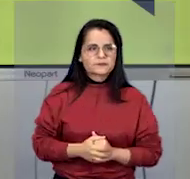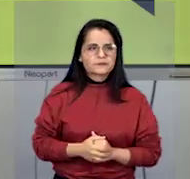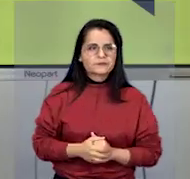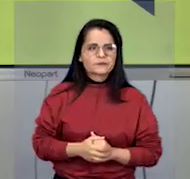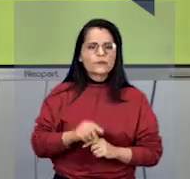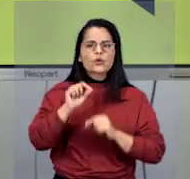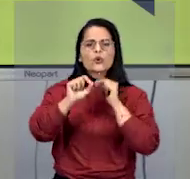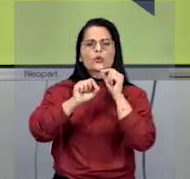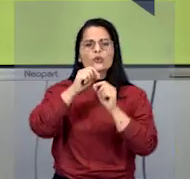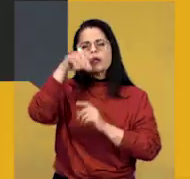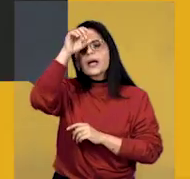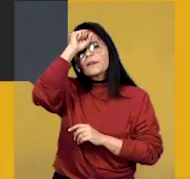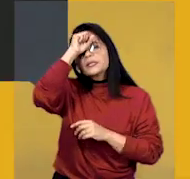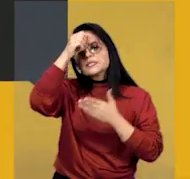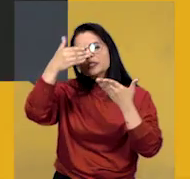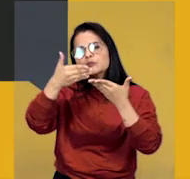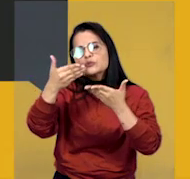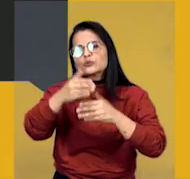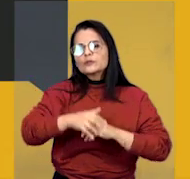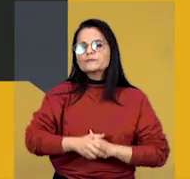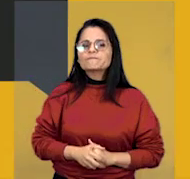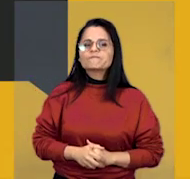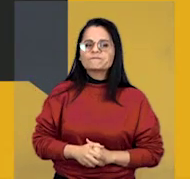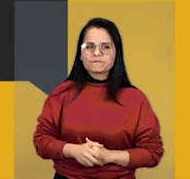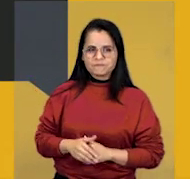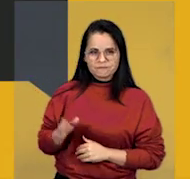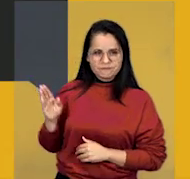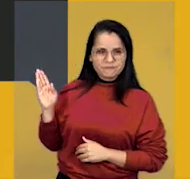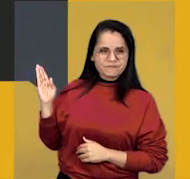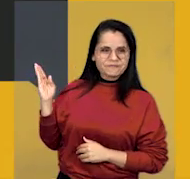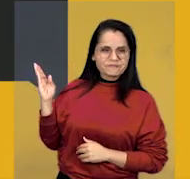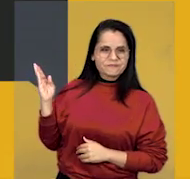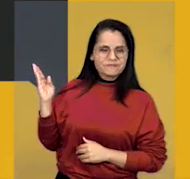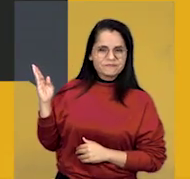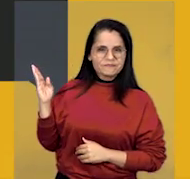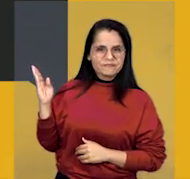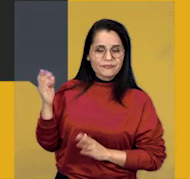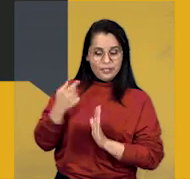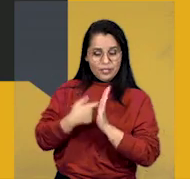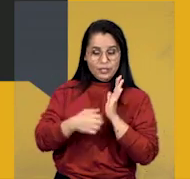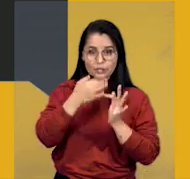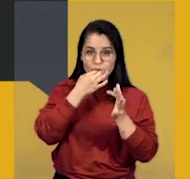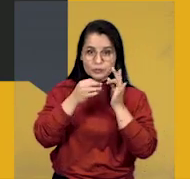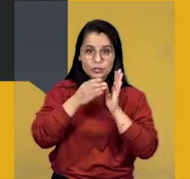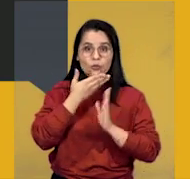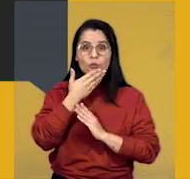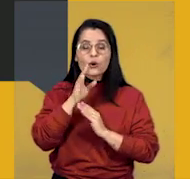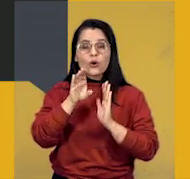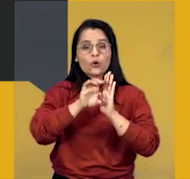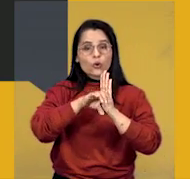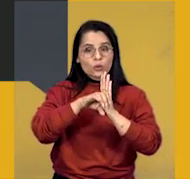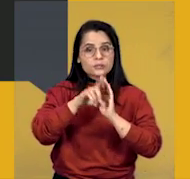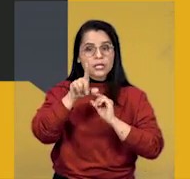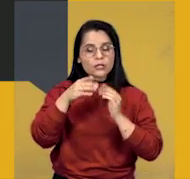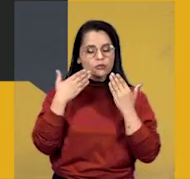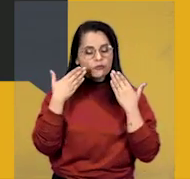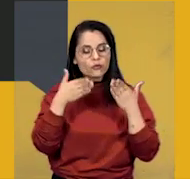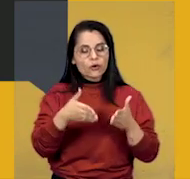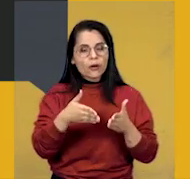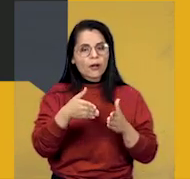E o que aprendemos hoje? Que o artigo de opinião, o conceito dele é um texto voltado